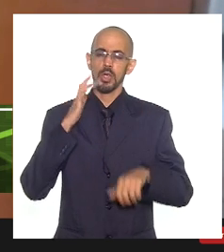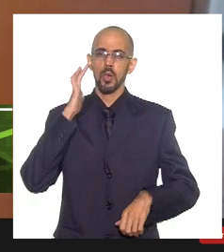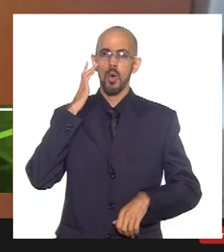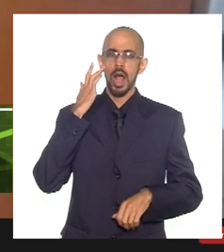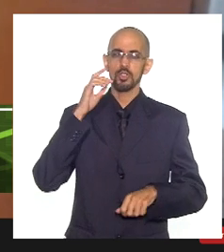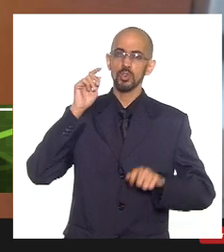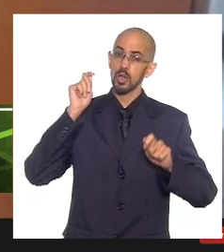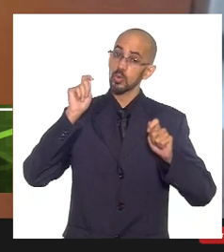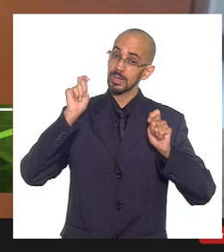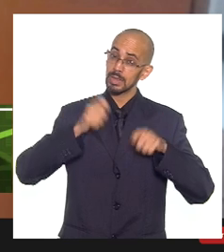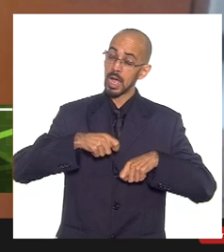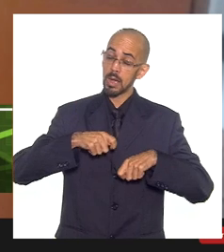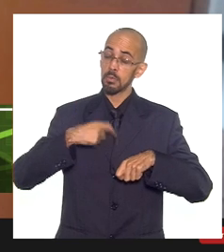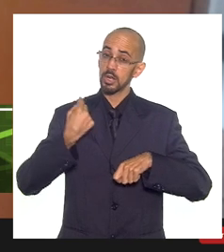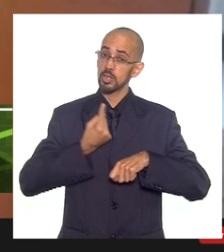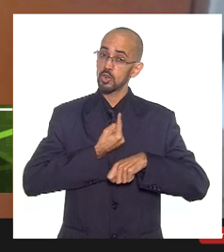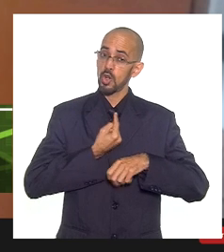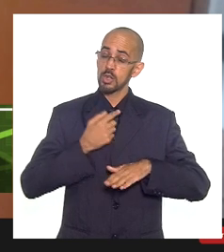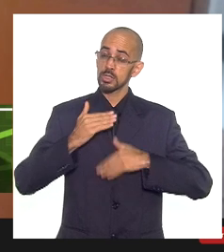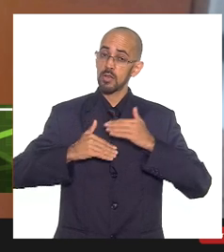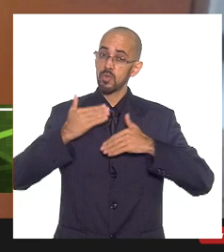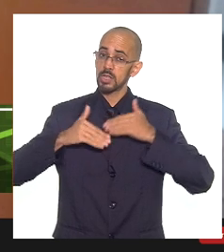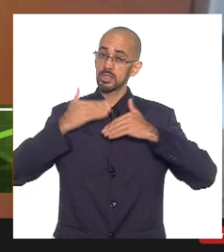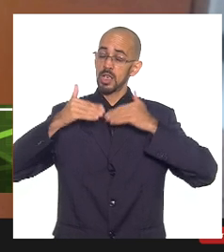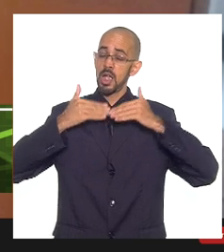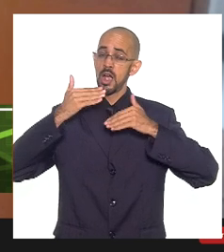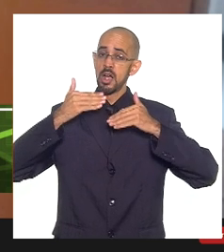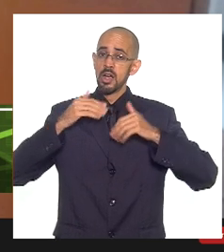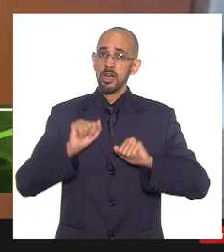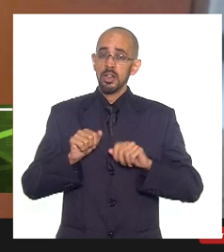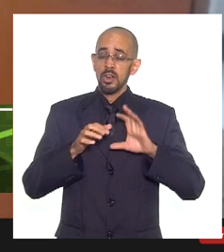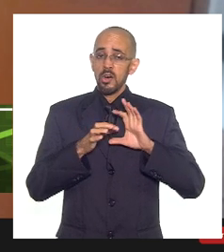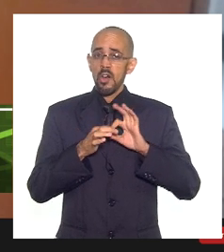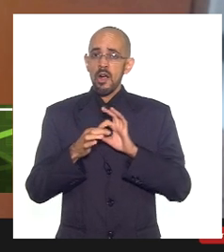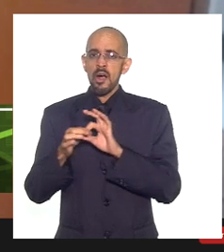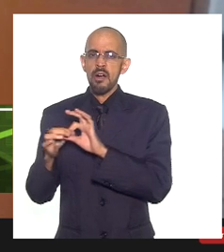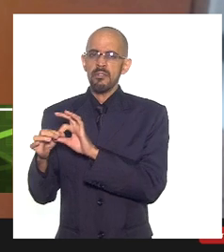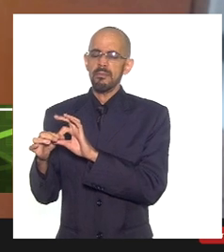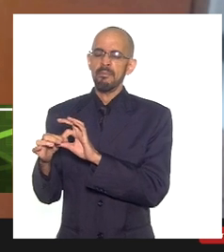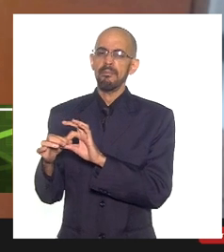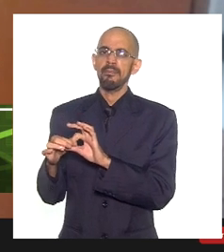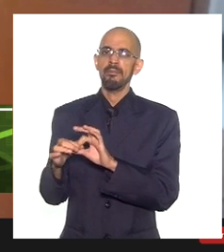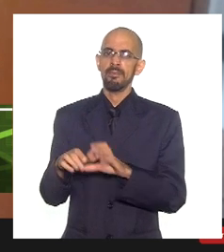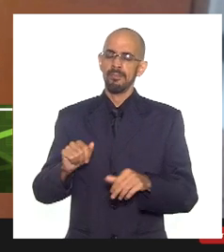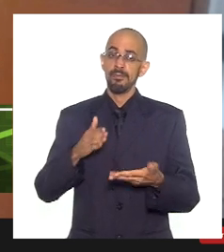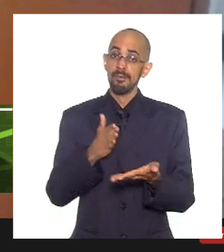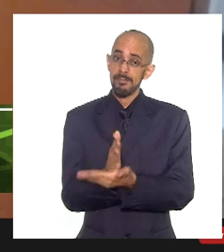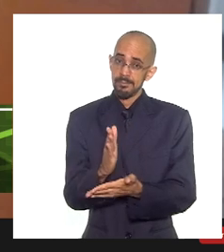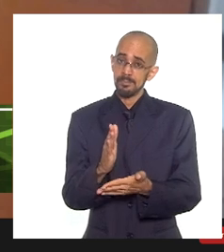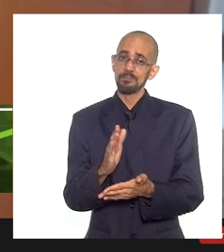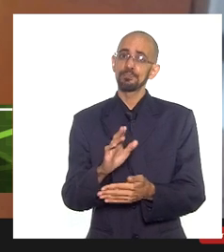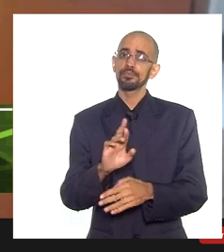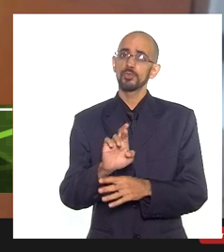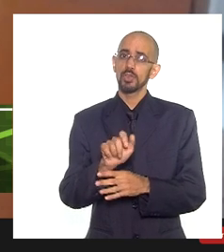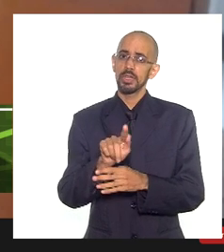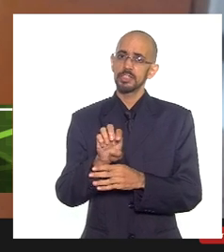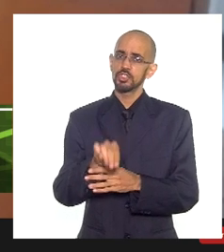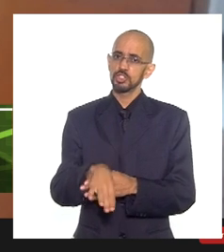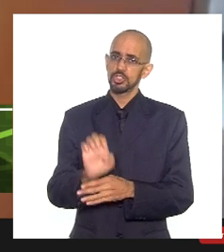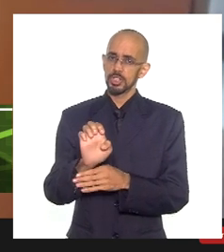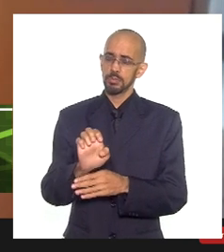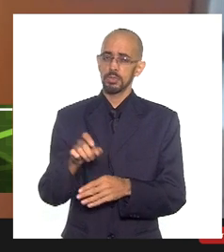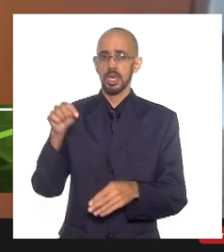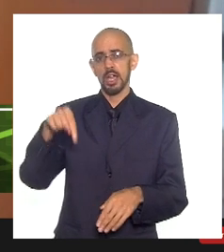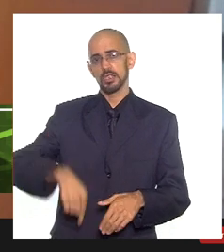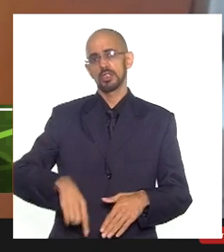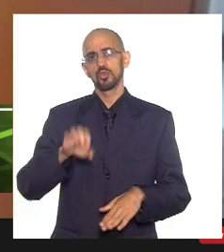avançar no âmbito da da da aprovação do regime pela lei estadual quer